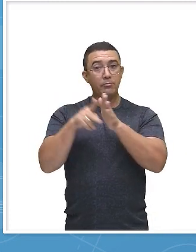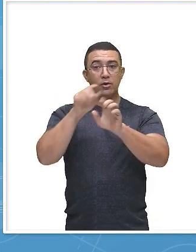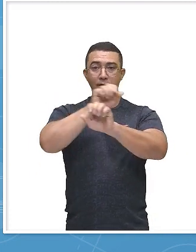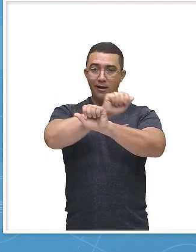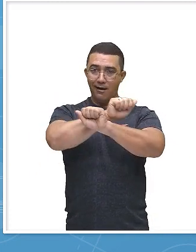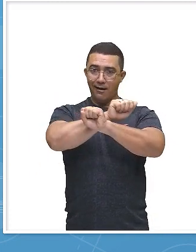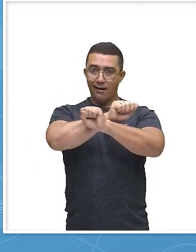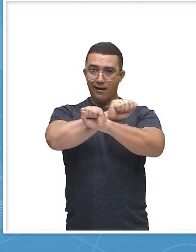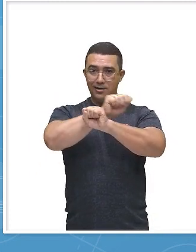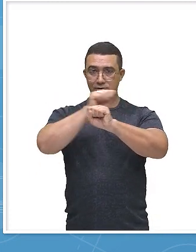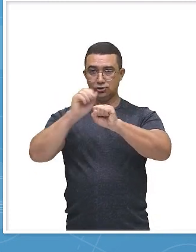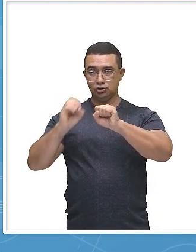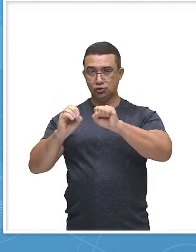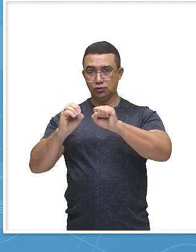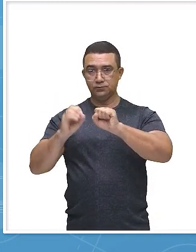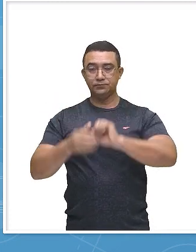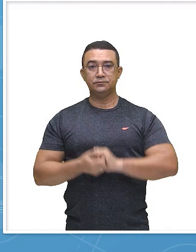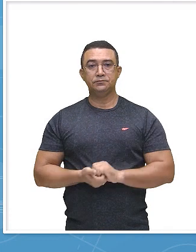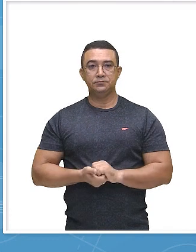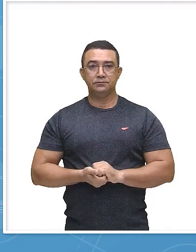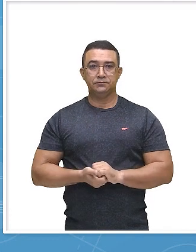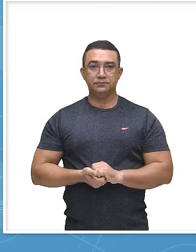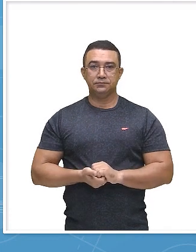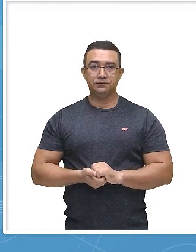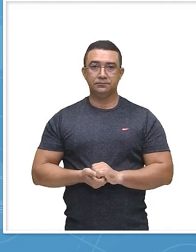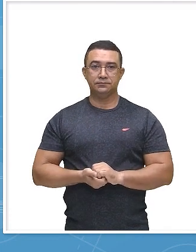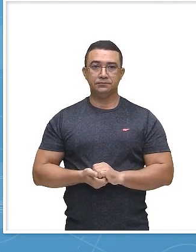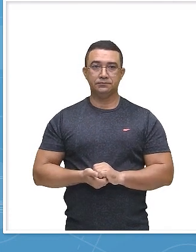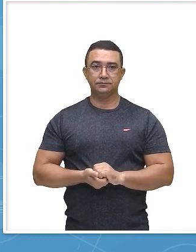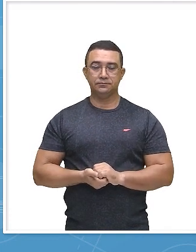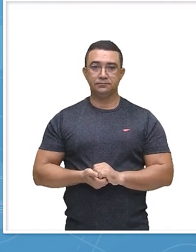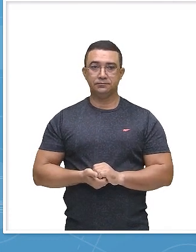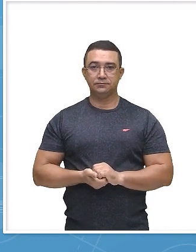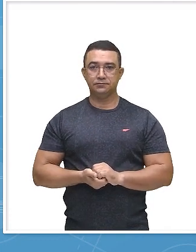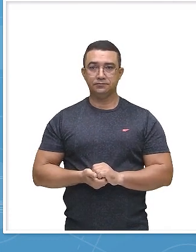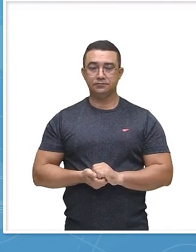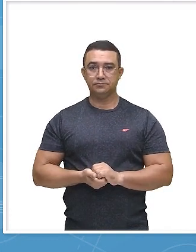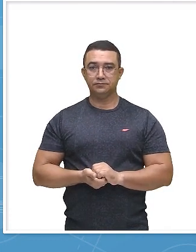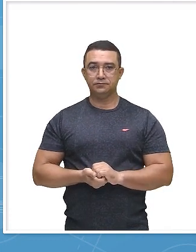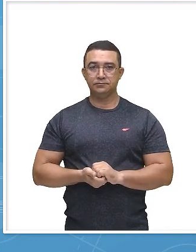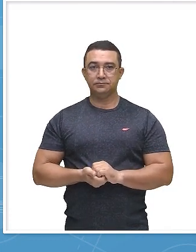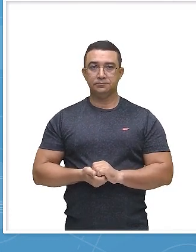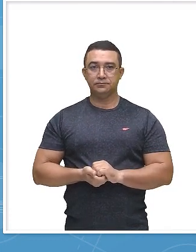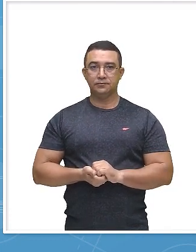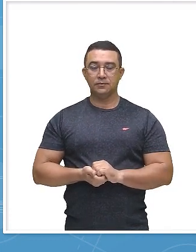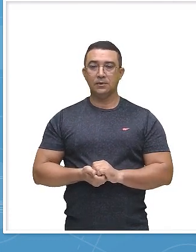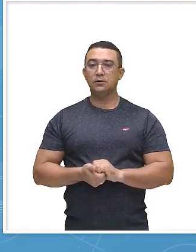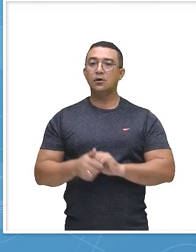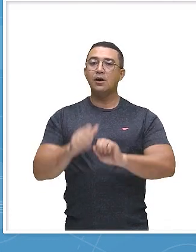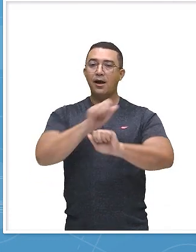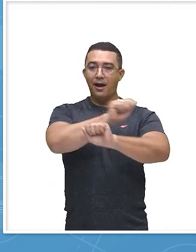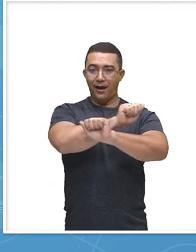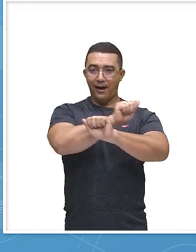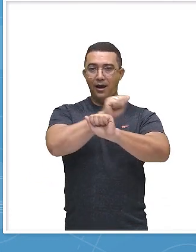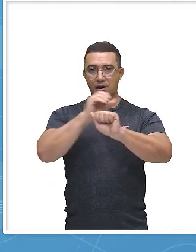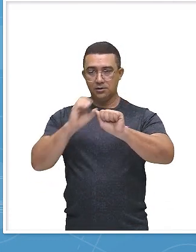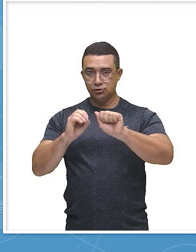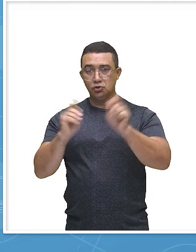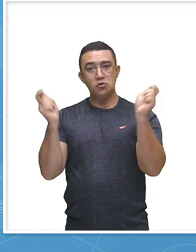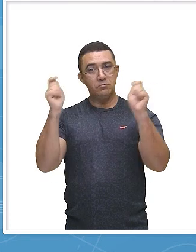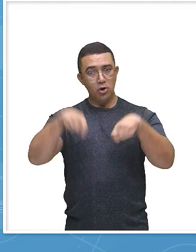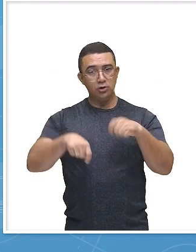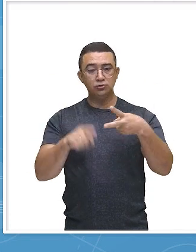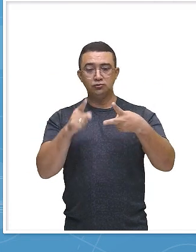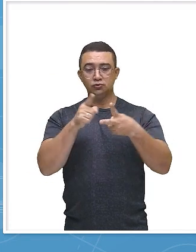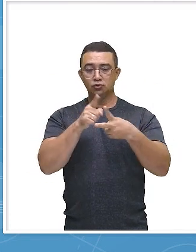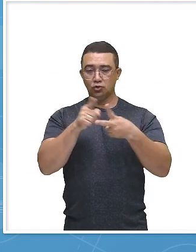subdividem, correto? Então, vamos lá. Olha aqui, a classificação dos artigos. Os artigos, eles podem ser de dois